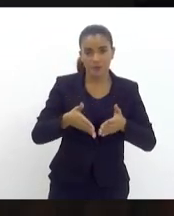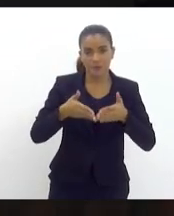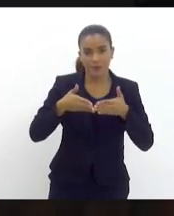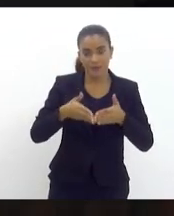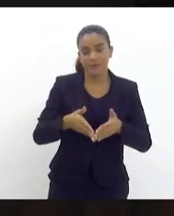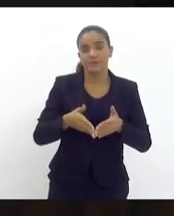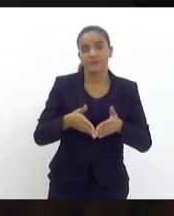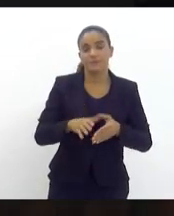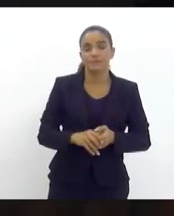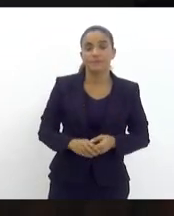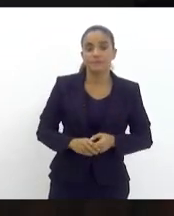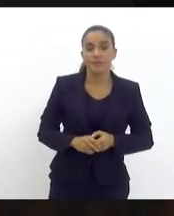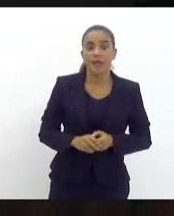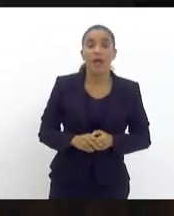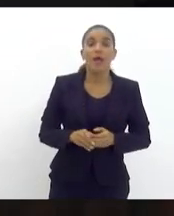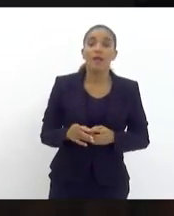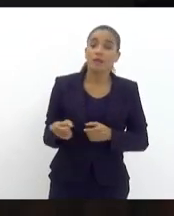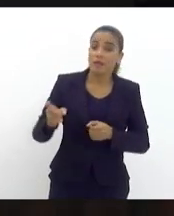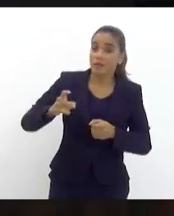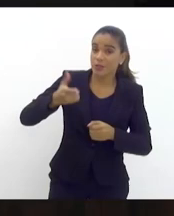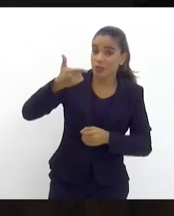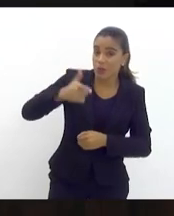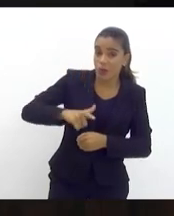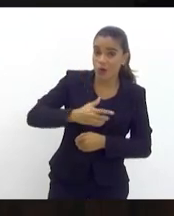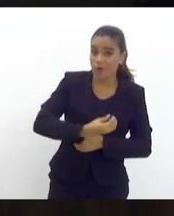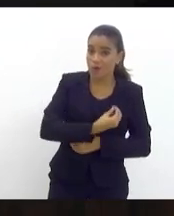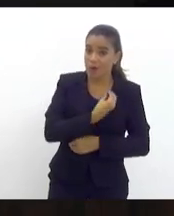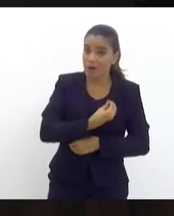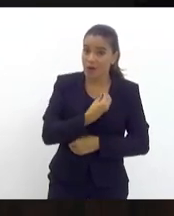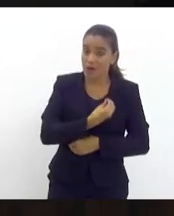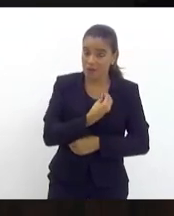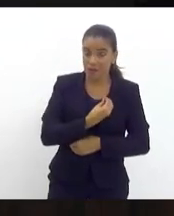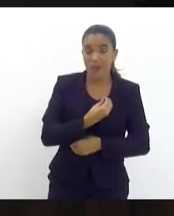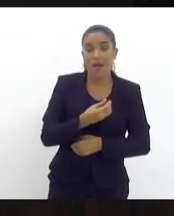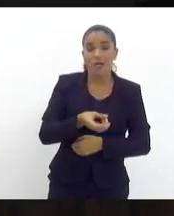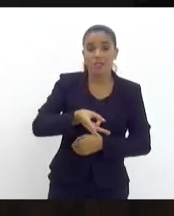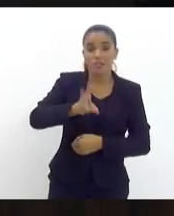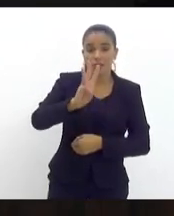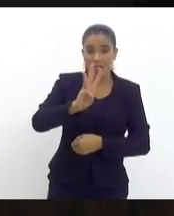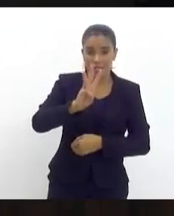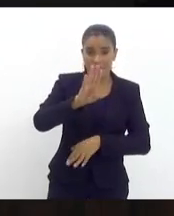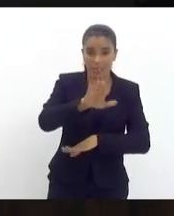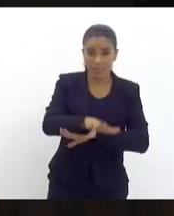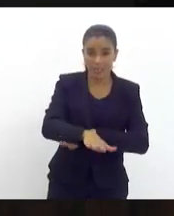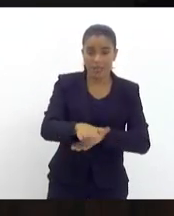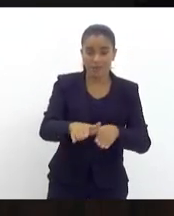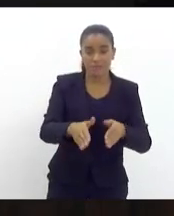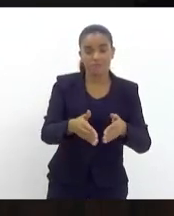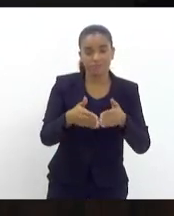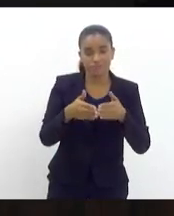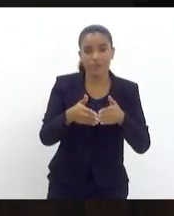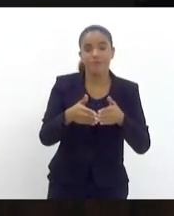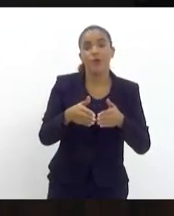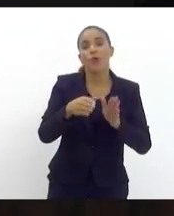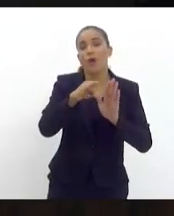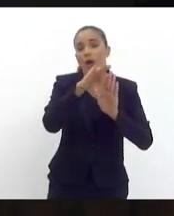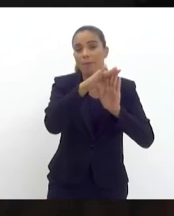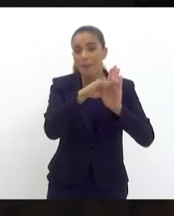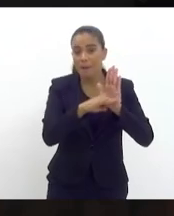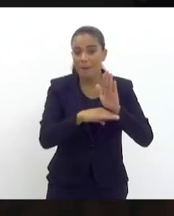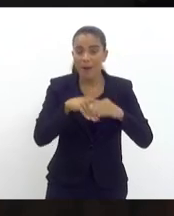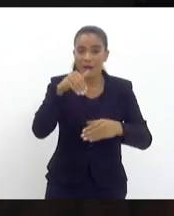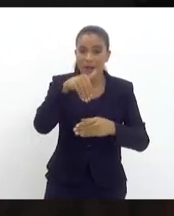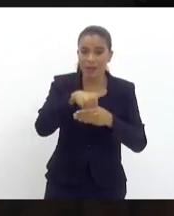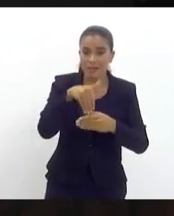a sessão retornaremos aqui as 15 horas com a ordem